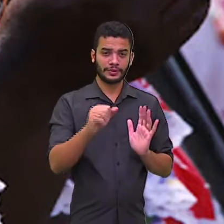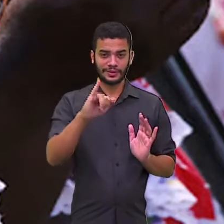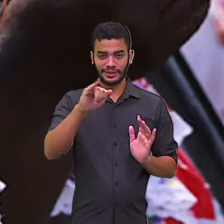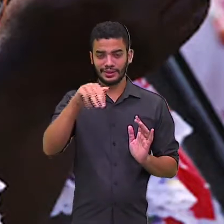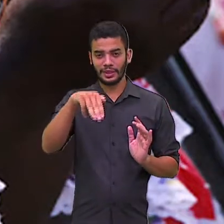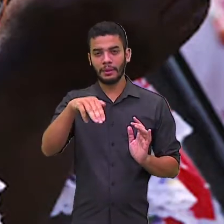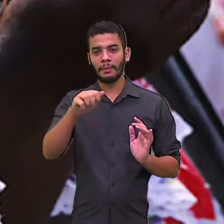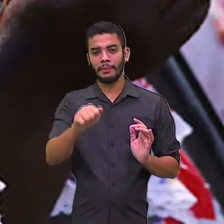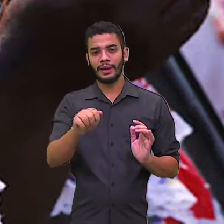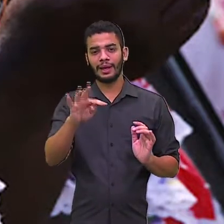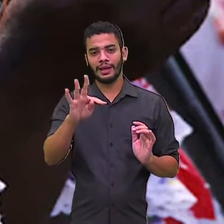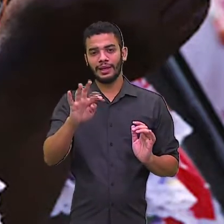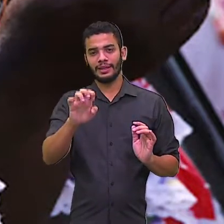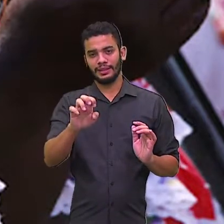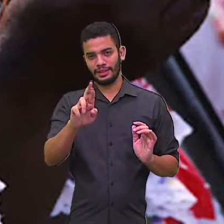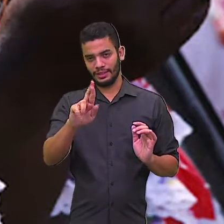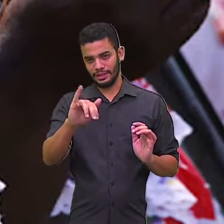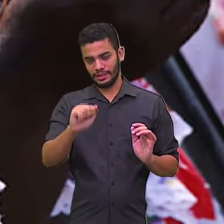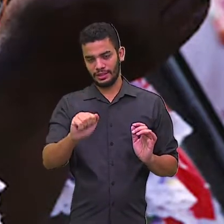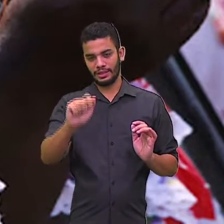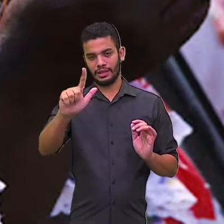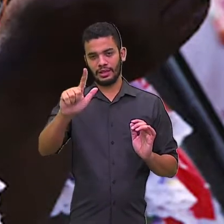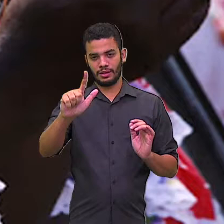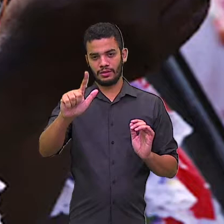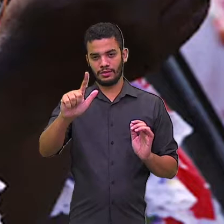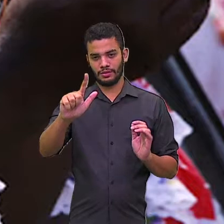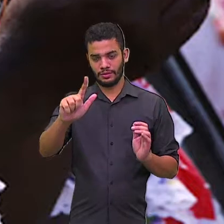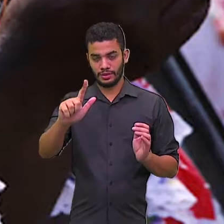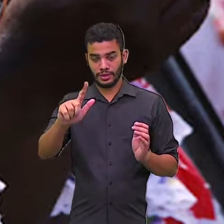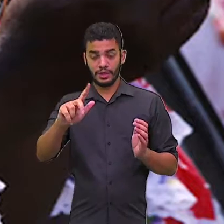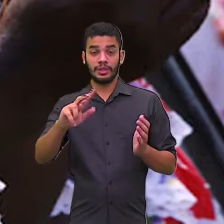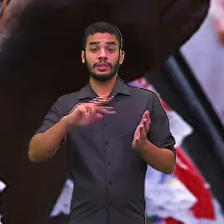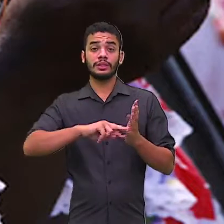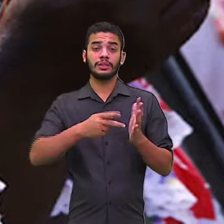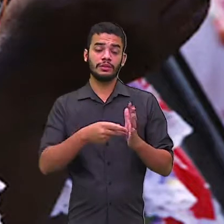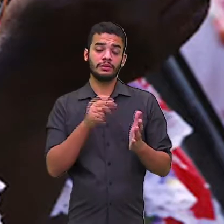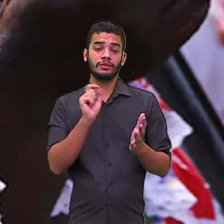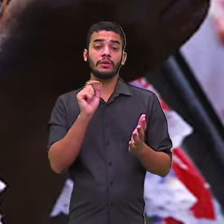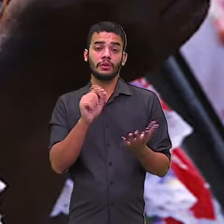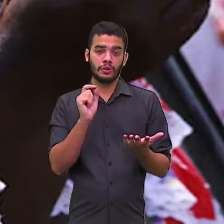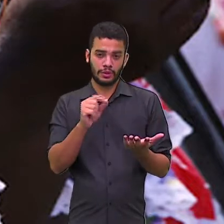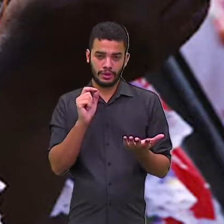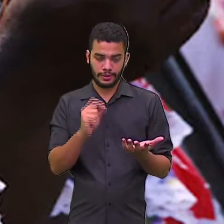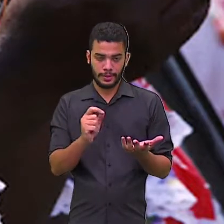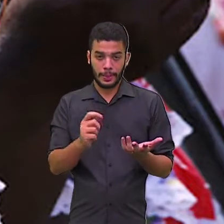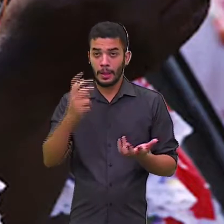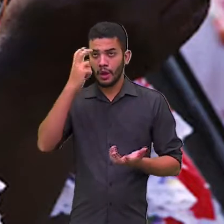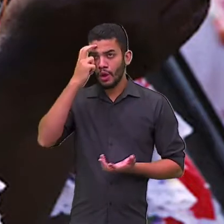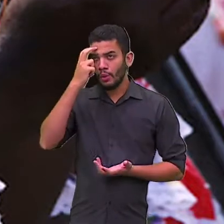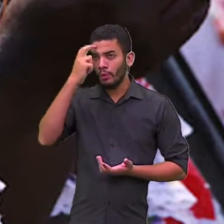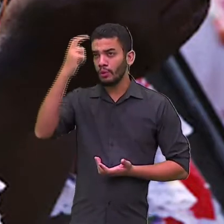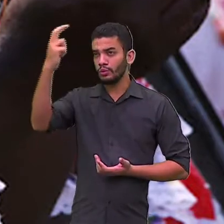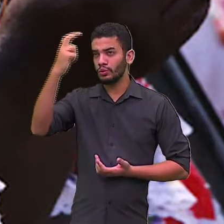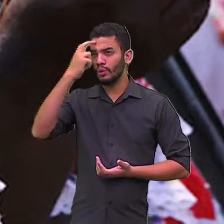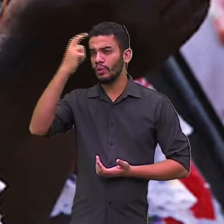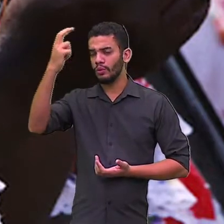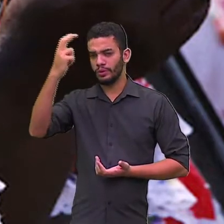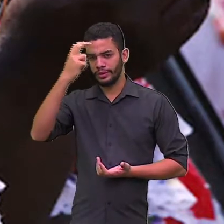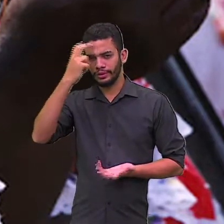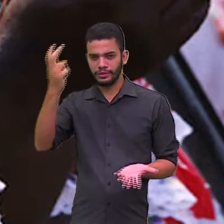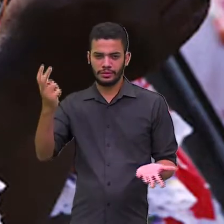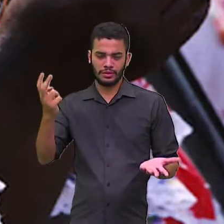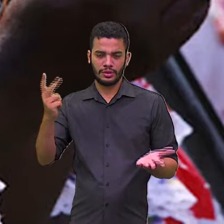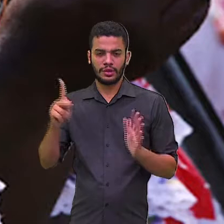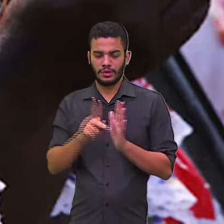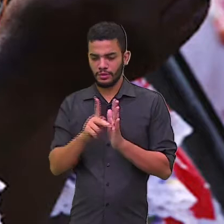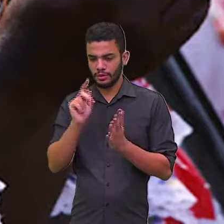as expressões simbólicas e culturais de um povo, como as festas,